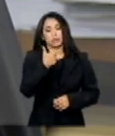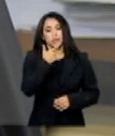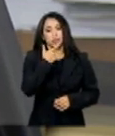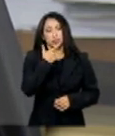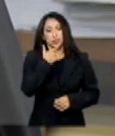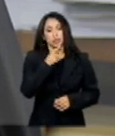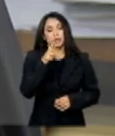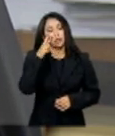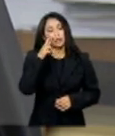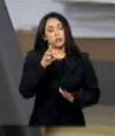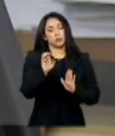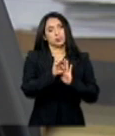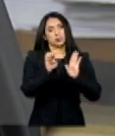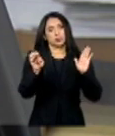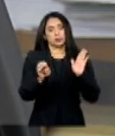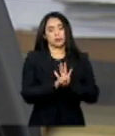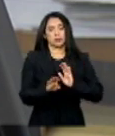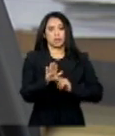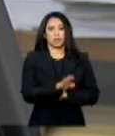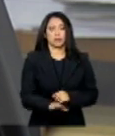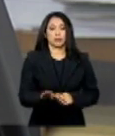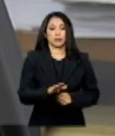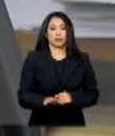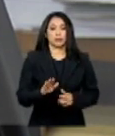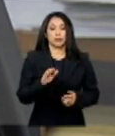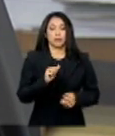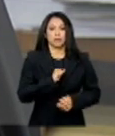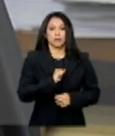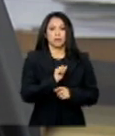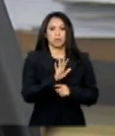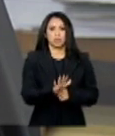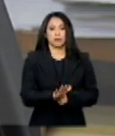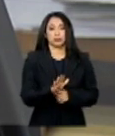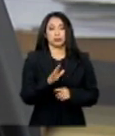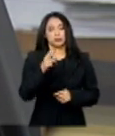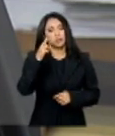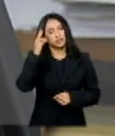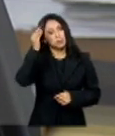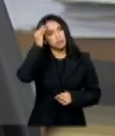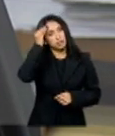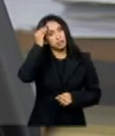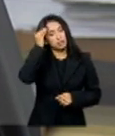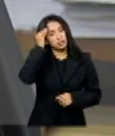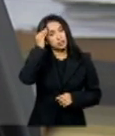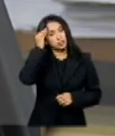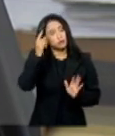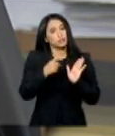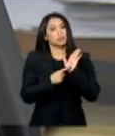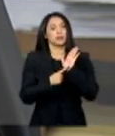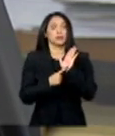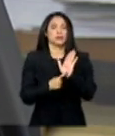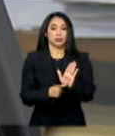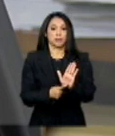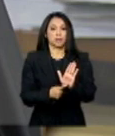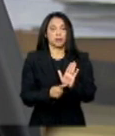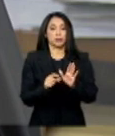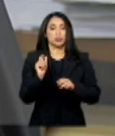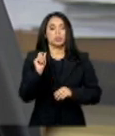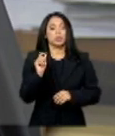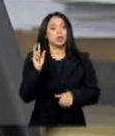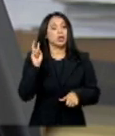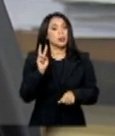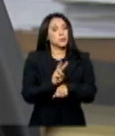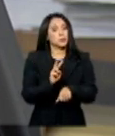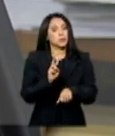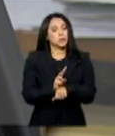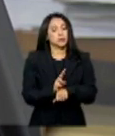criança e do adolescente há de ser interpretado dando-se ênfase ao objetivo visado ou seja a proteção ea